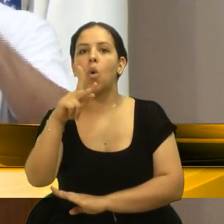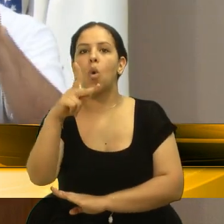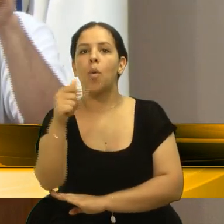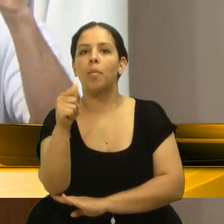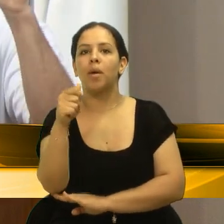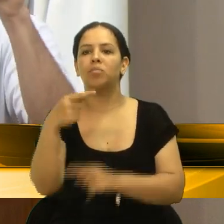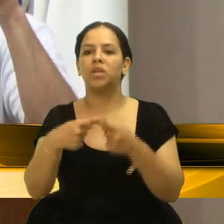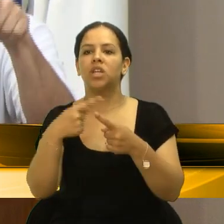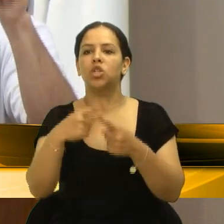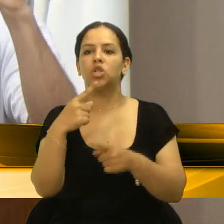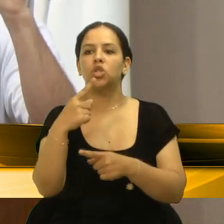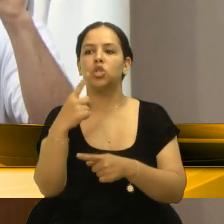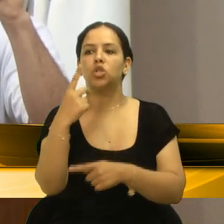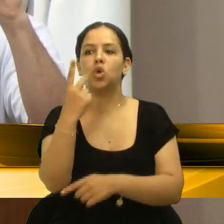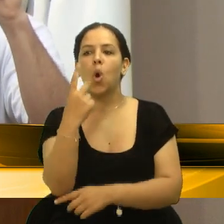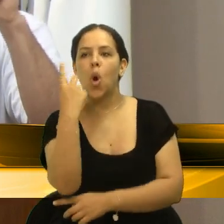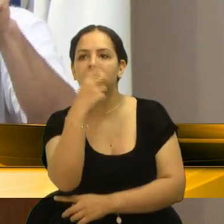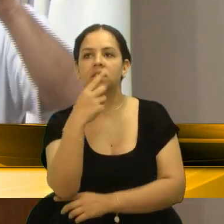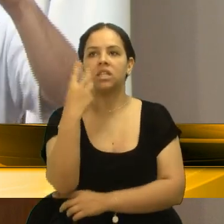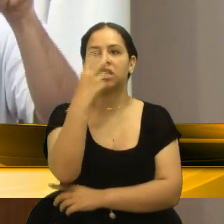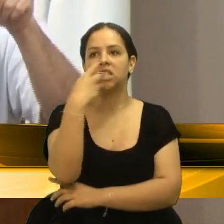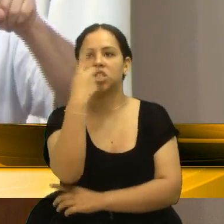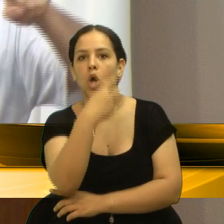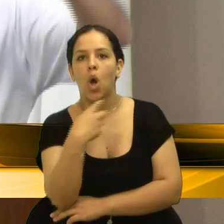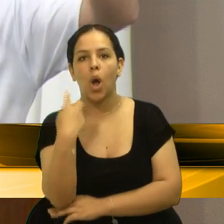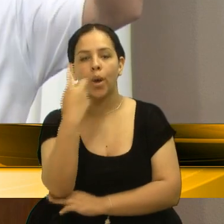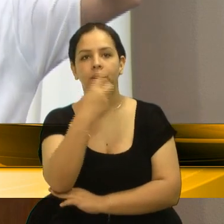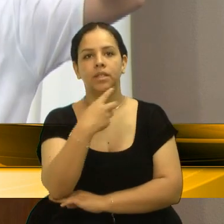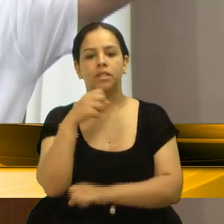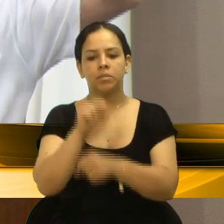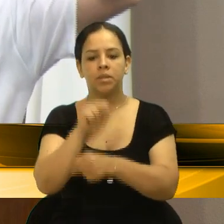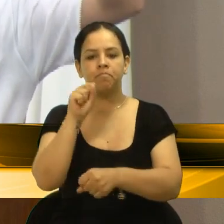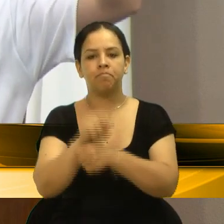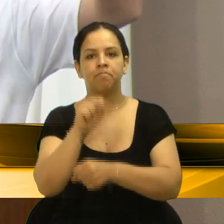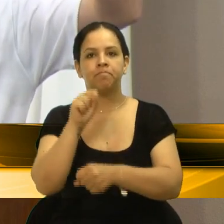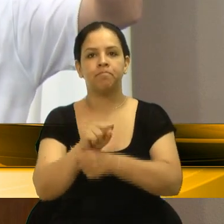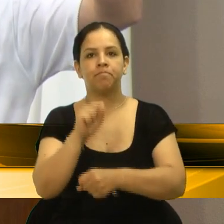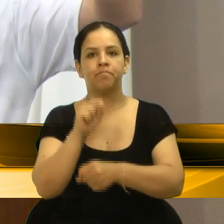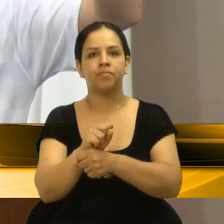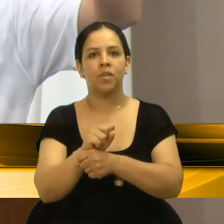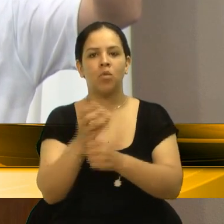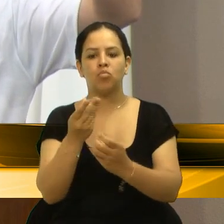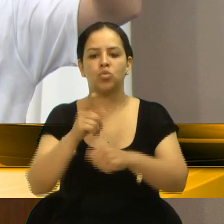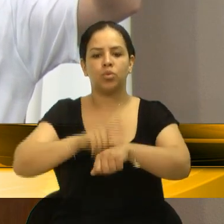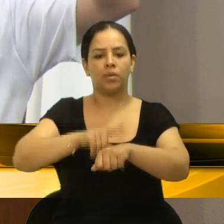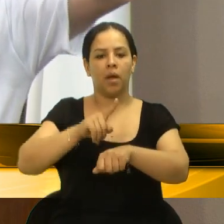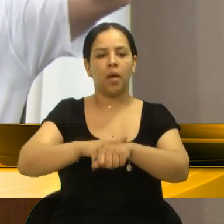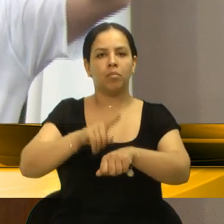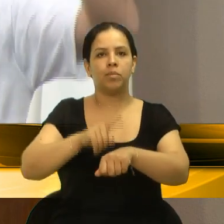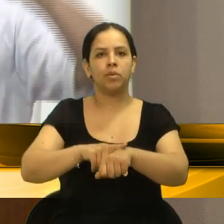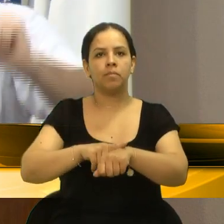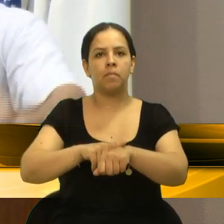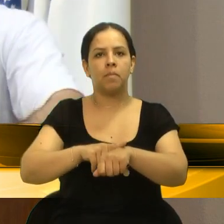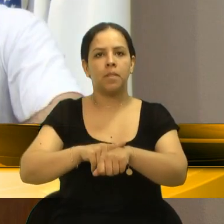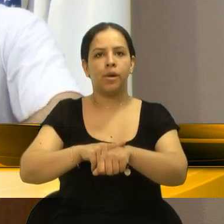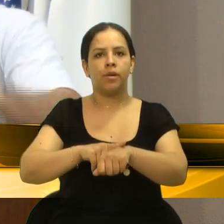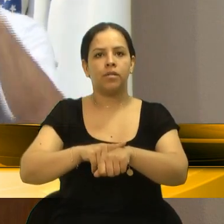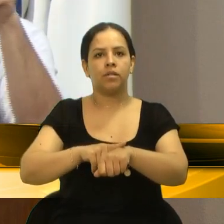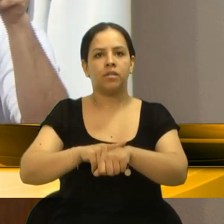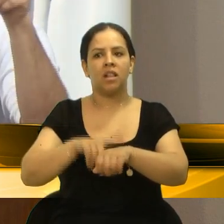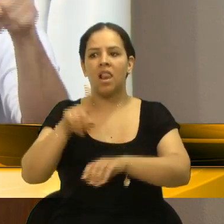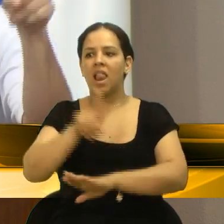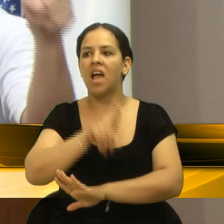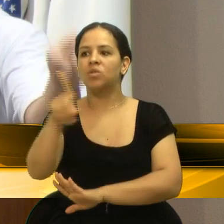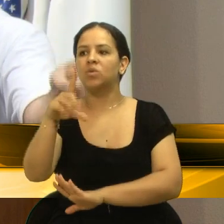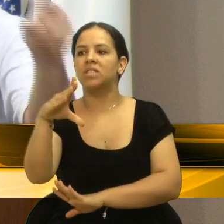12, 13 horas, ficam 12, 13 horas. Pessoas que têm que ficar horas e horas na agonia do SES para buscar seu